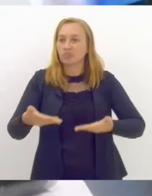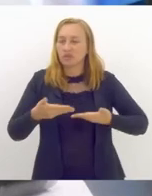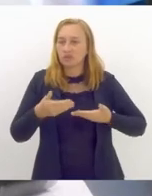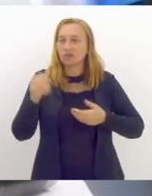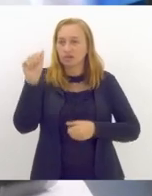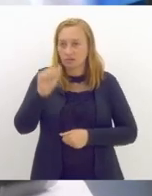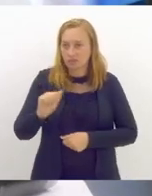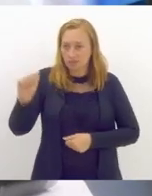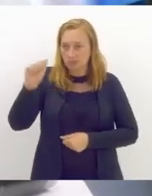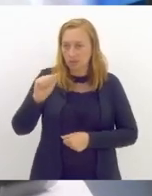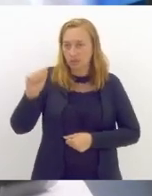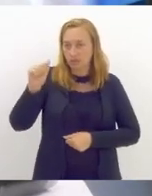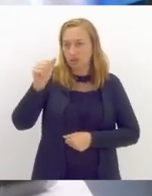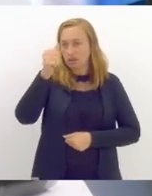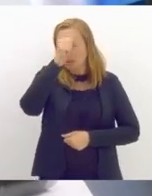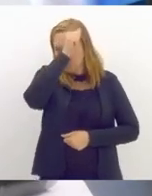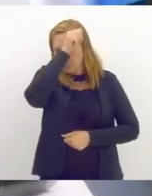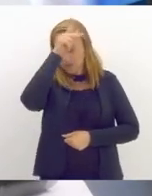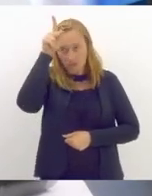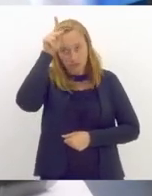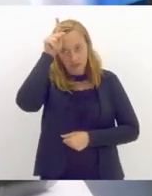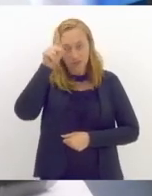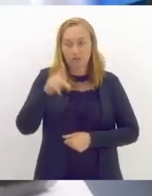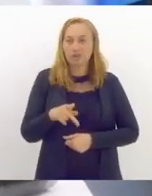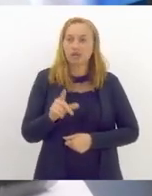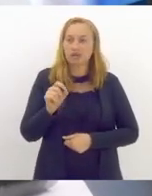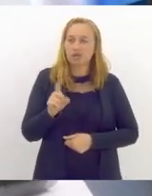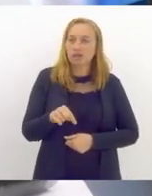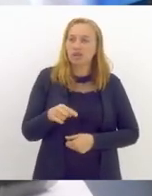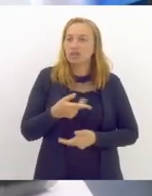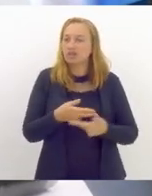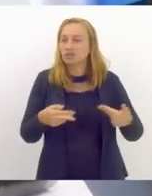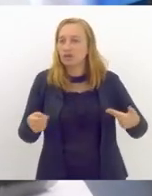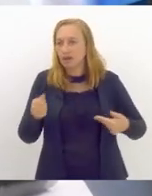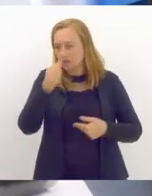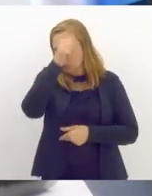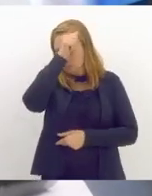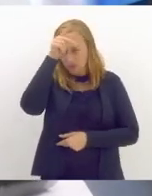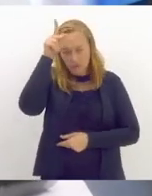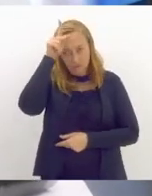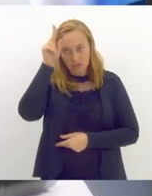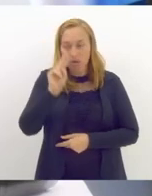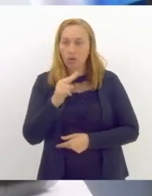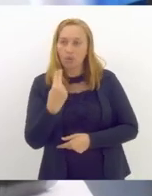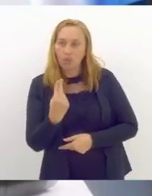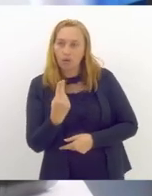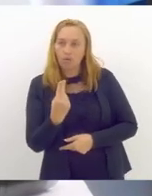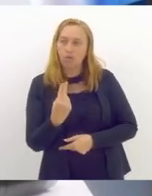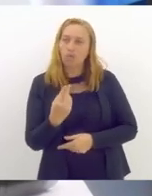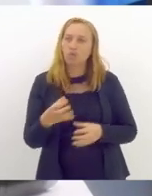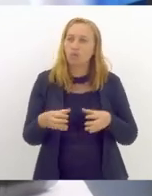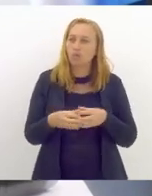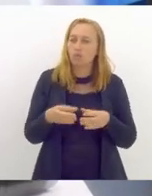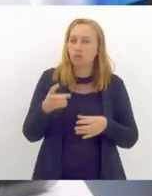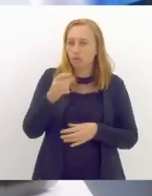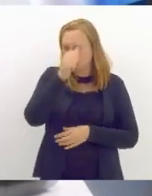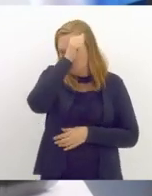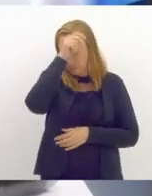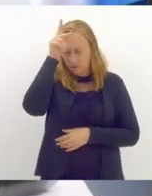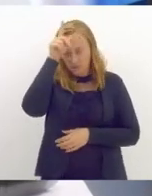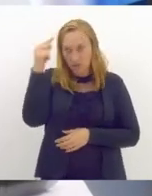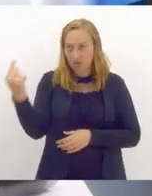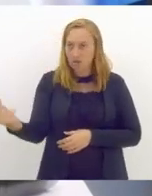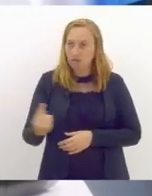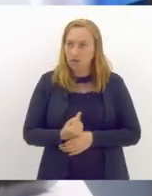a associação de prefeitos tanto é que muitos prefeitos ou delegação de prefeitos tiverem presente